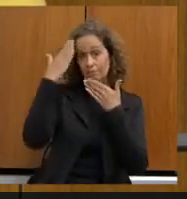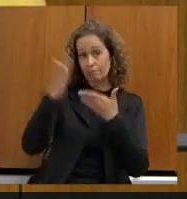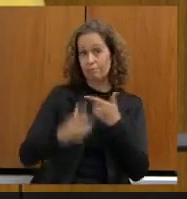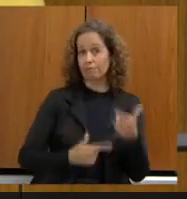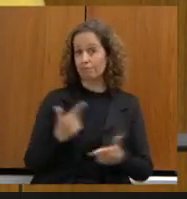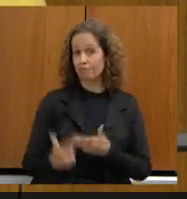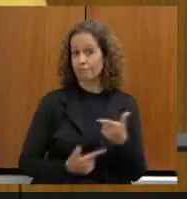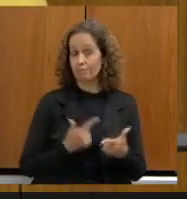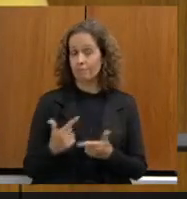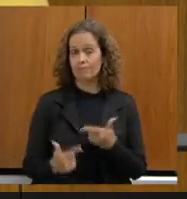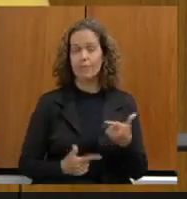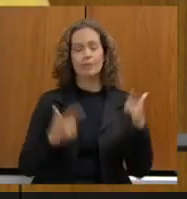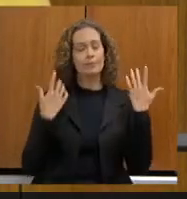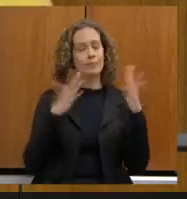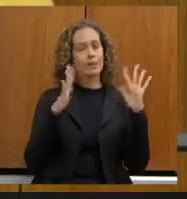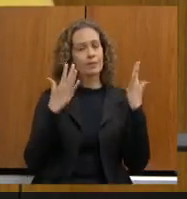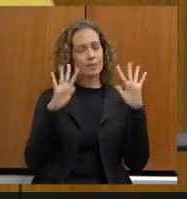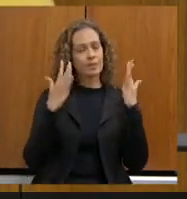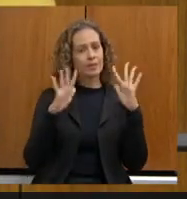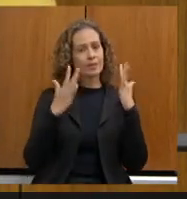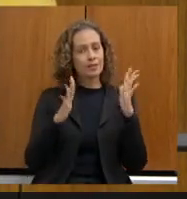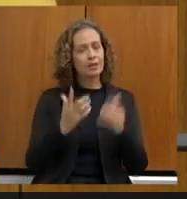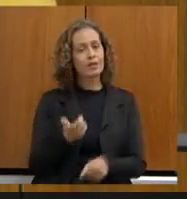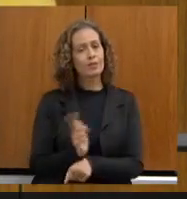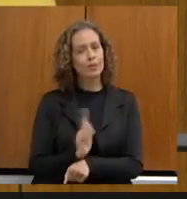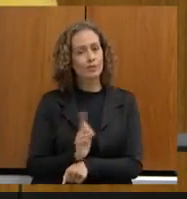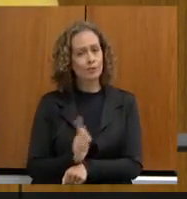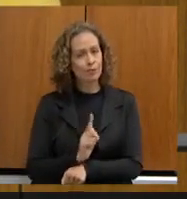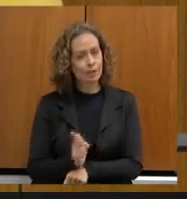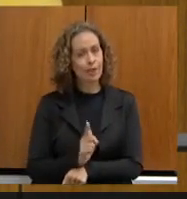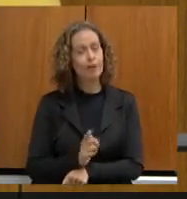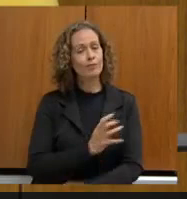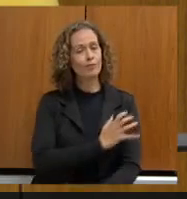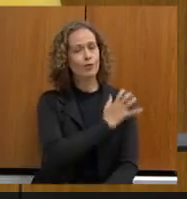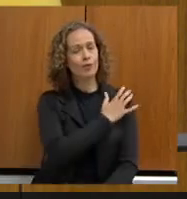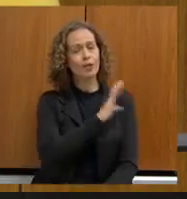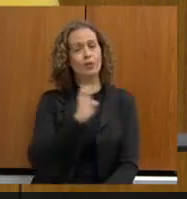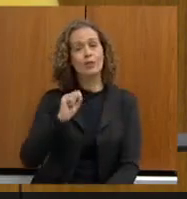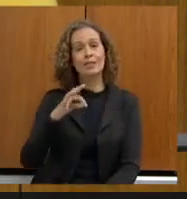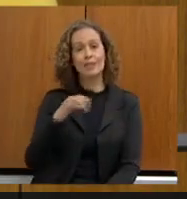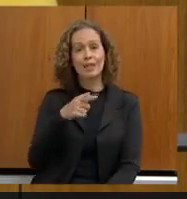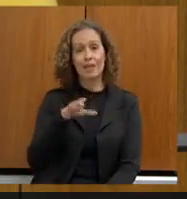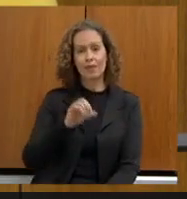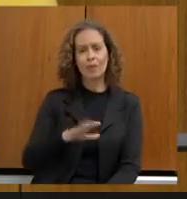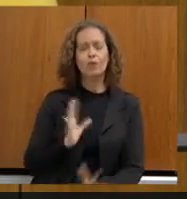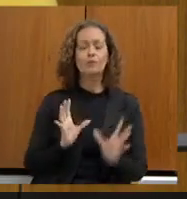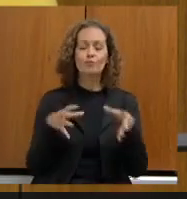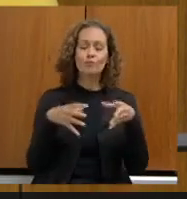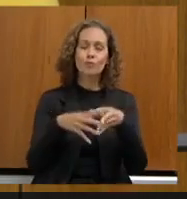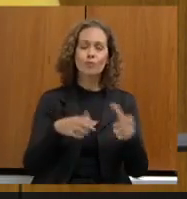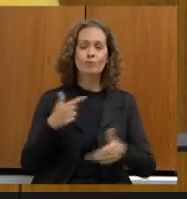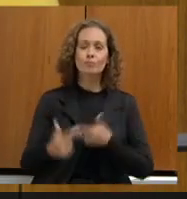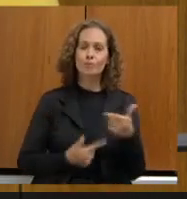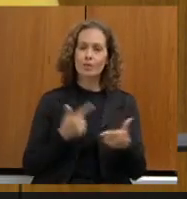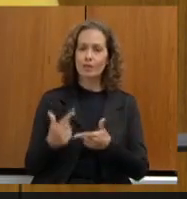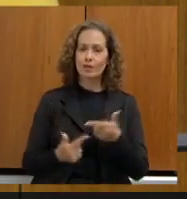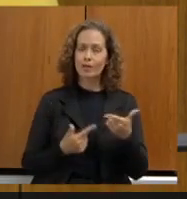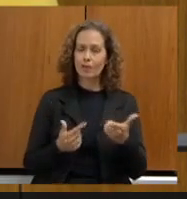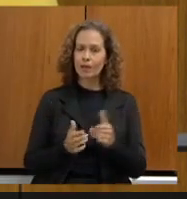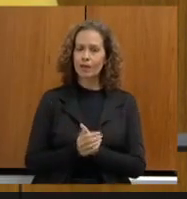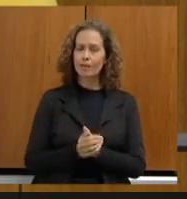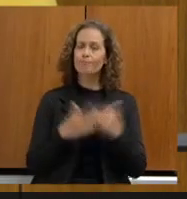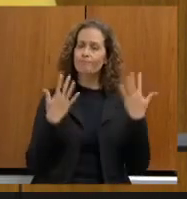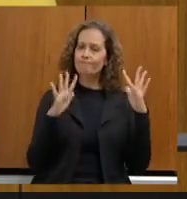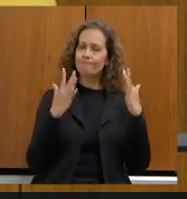pelo e é parabenizá-lo pela gestão Coronel Estevam e todas as turmas que funciona trabalha lá pelo